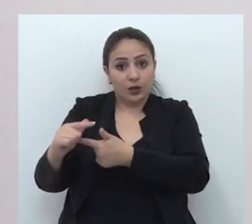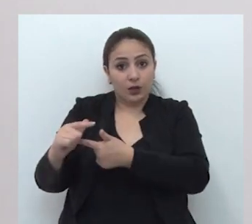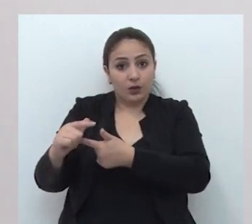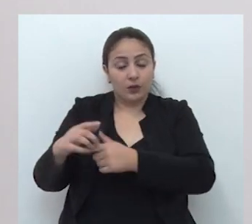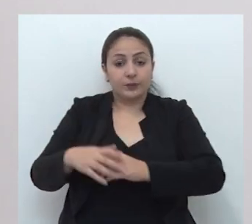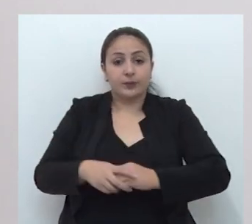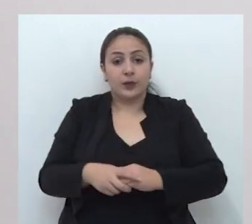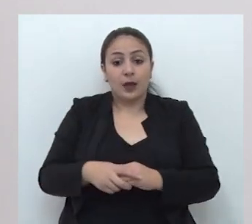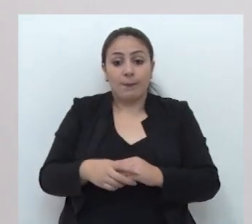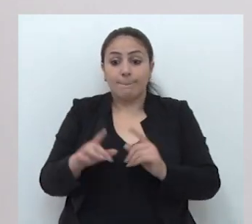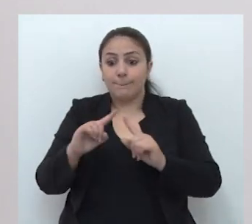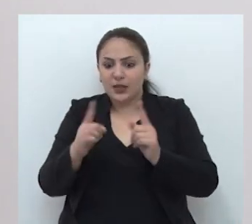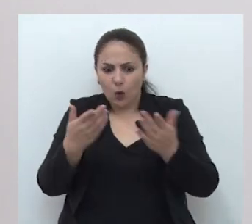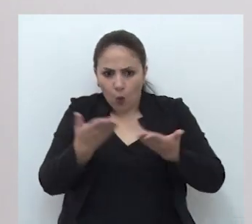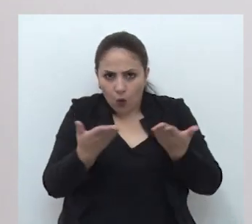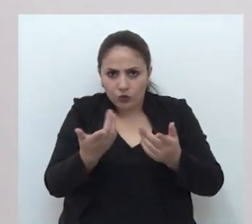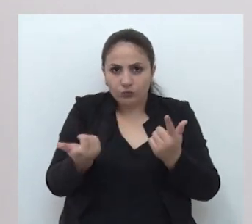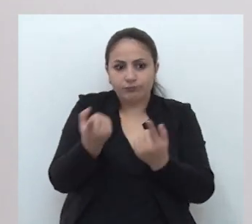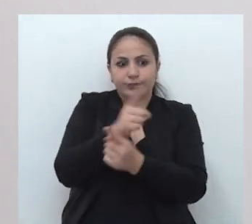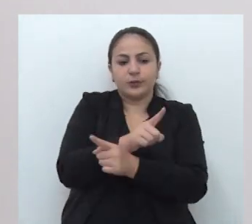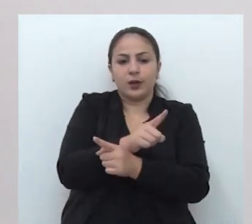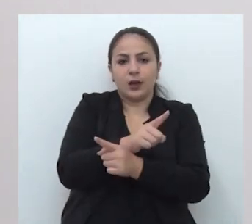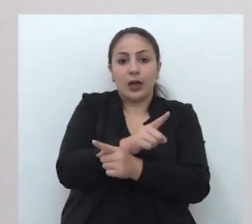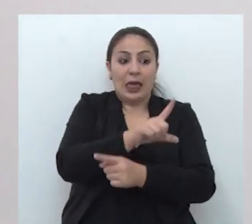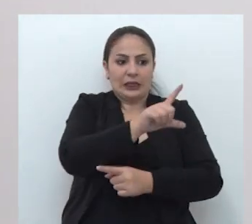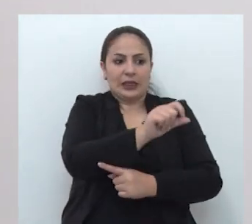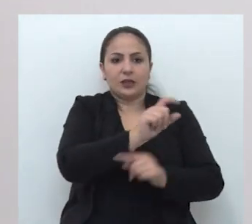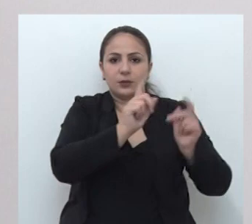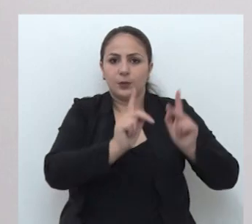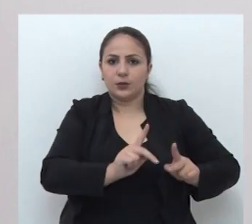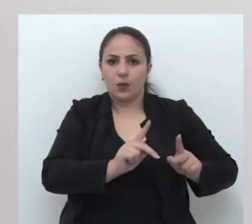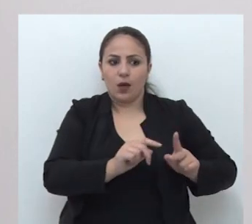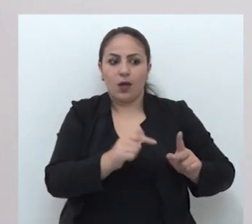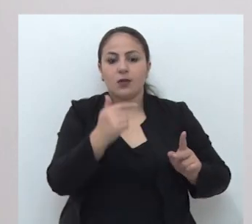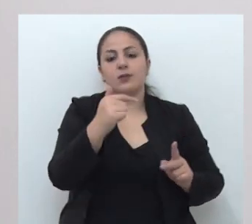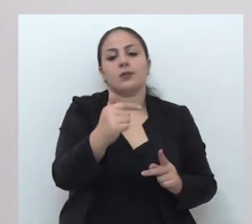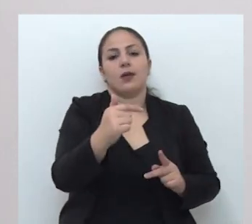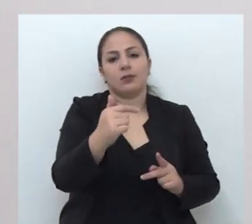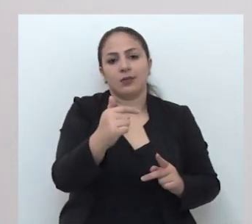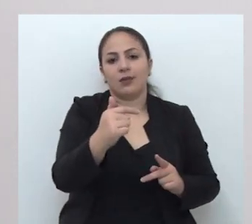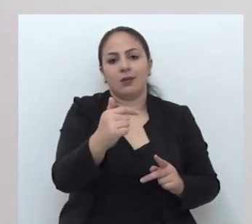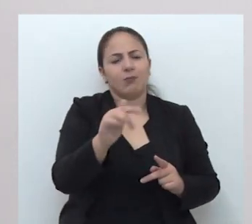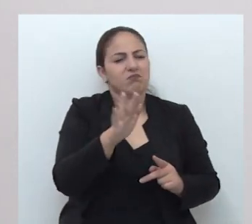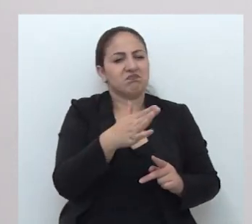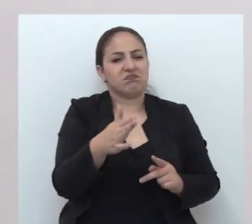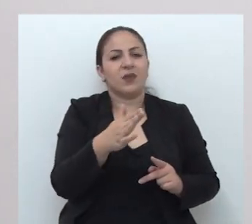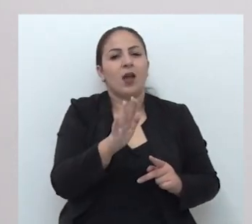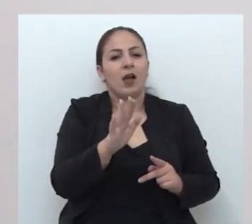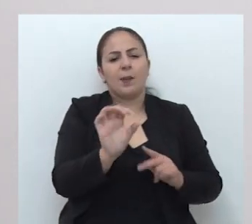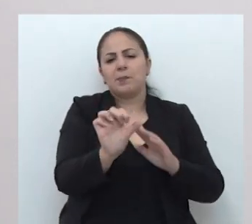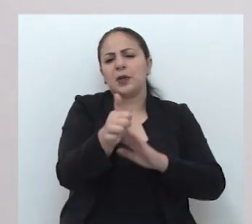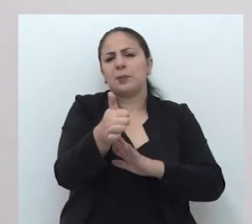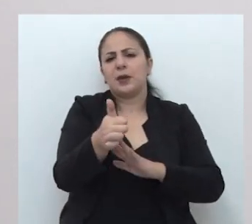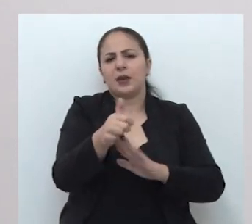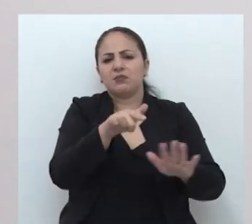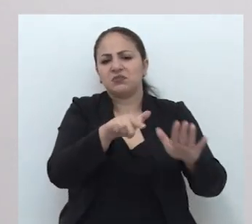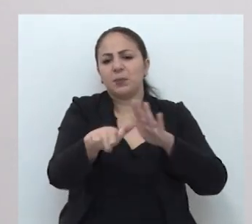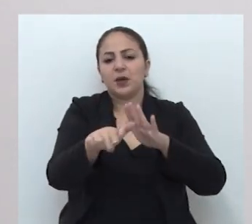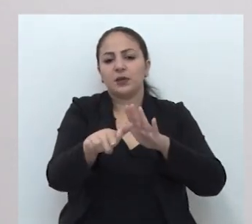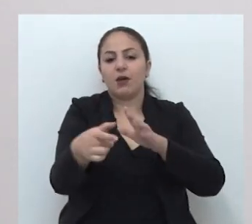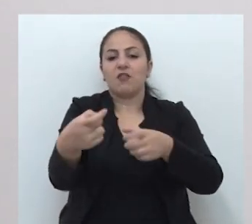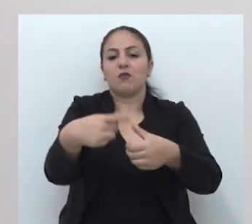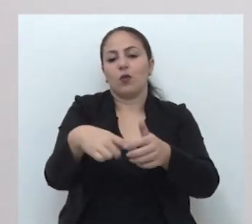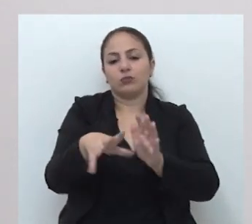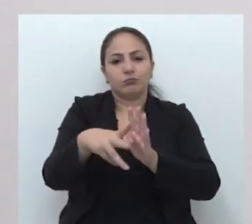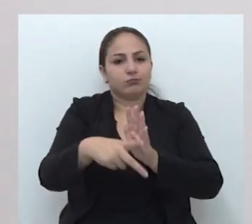inverso, de cada 10, 7 mais ou menos, né, 70%, já nas primeiras semanas de liberdade